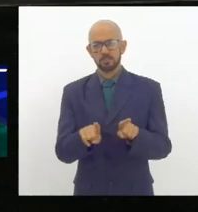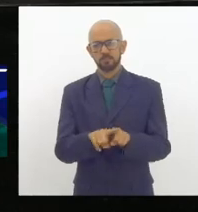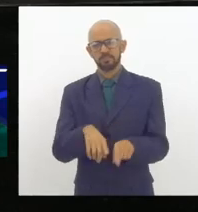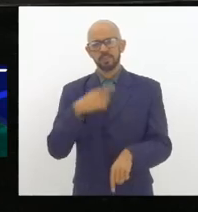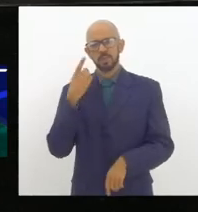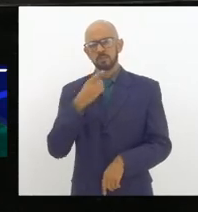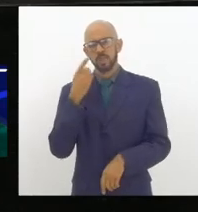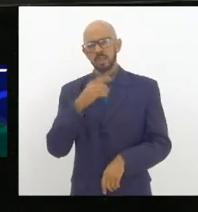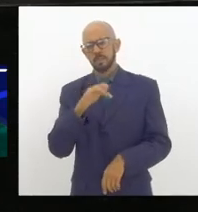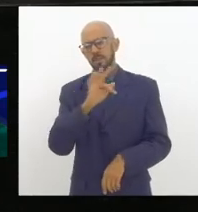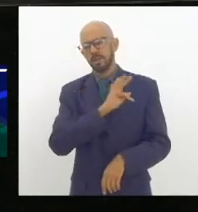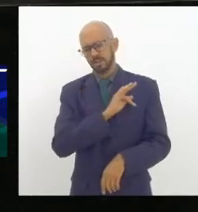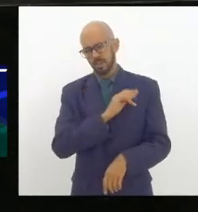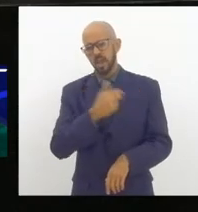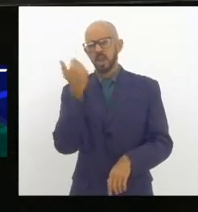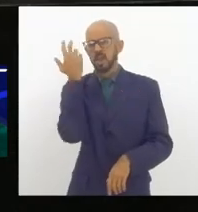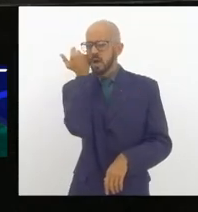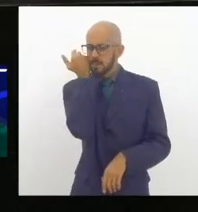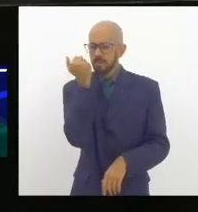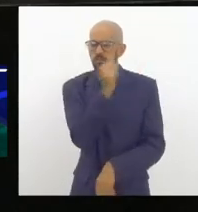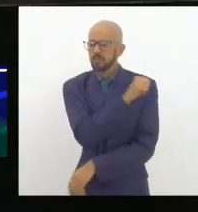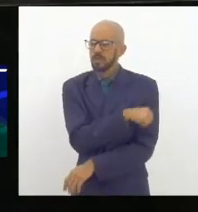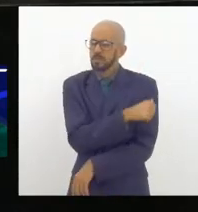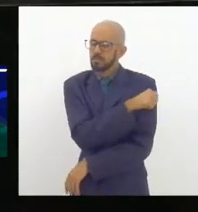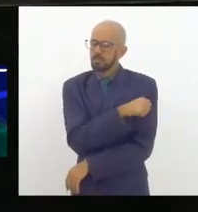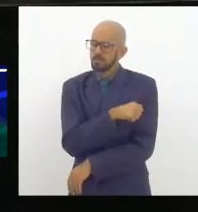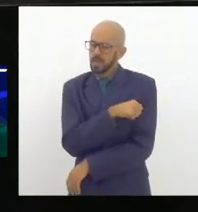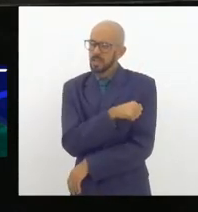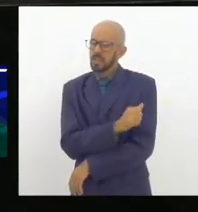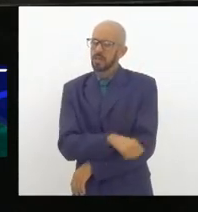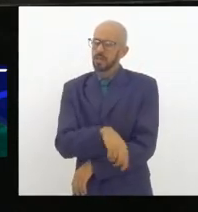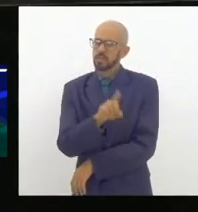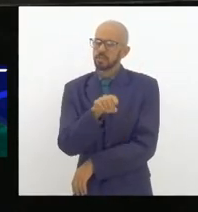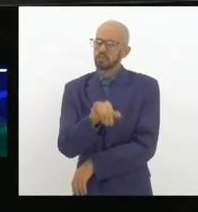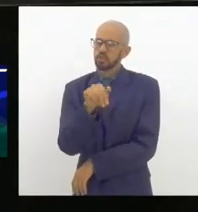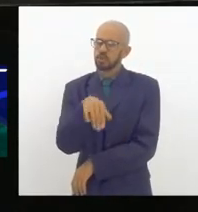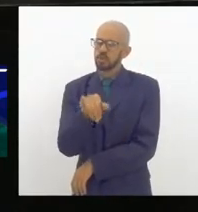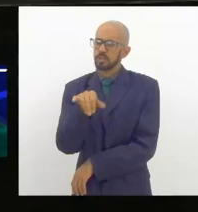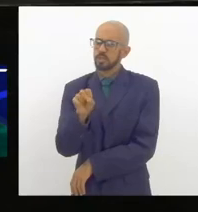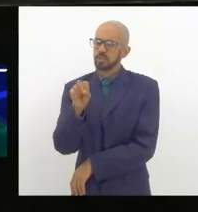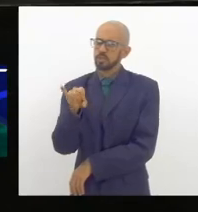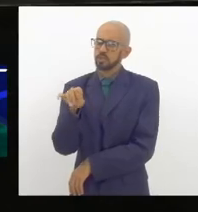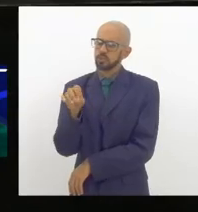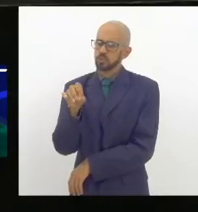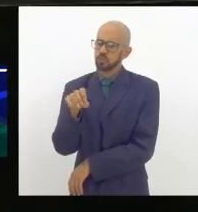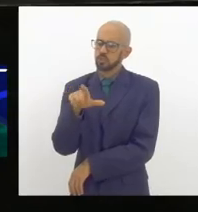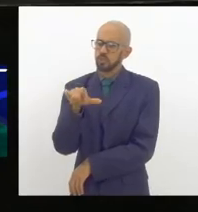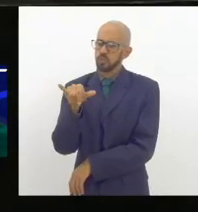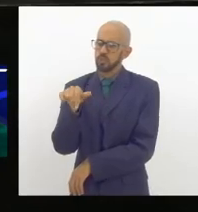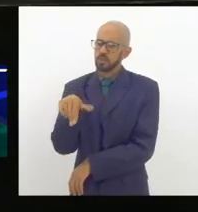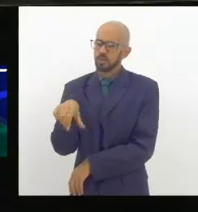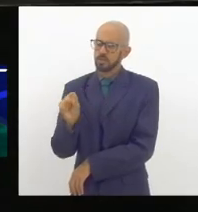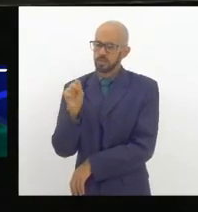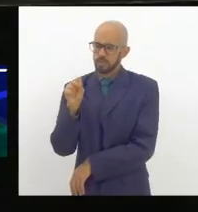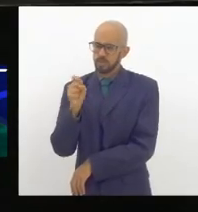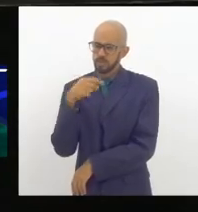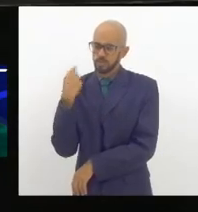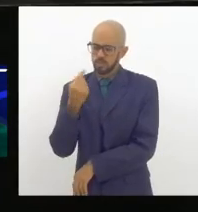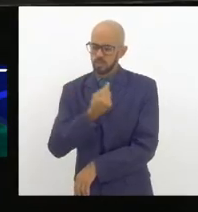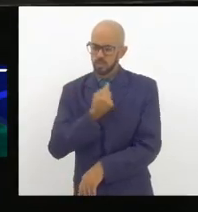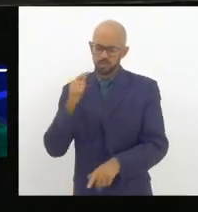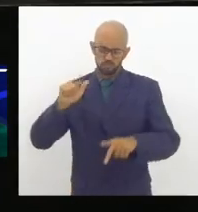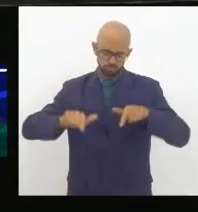deputada Martha Rocha é o Marco ele enfermeira Rejane e deputado Dionísio Lins essa sempre trabalhou e vem trabalhando durante